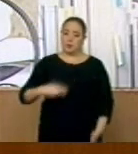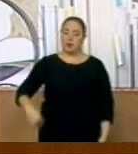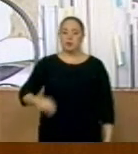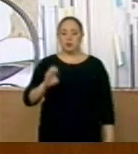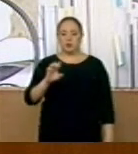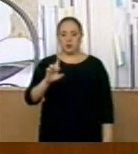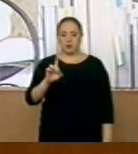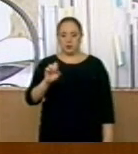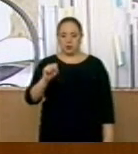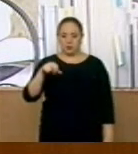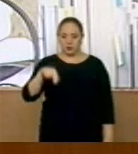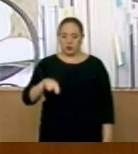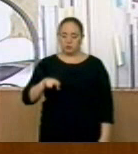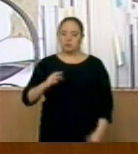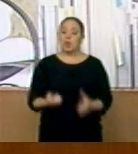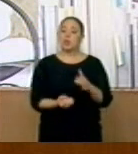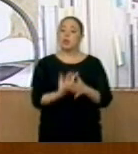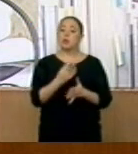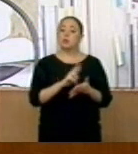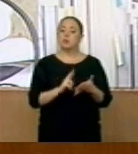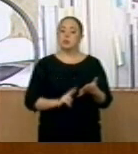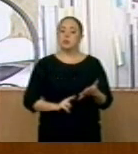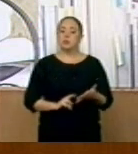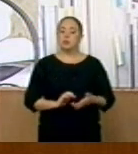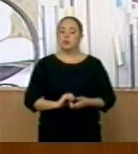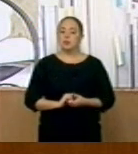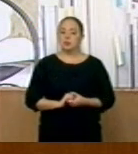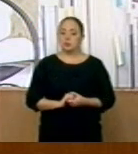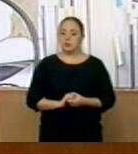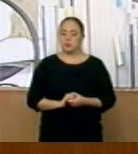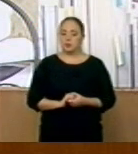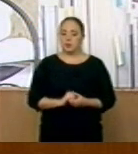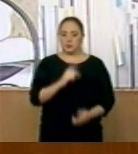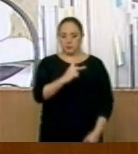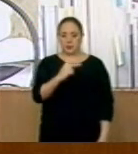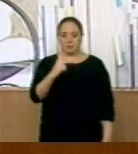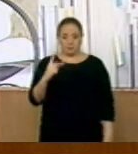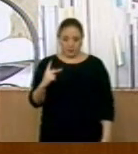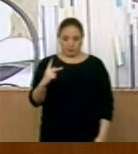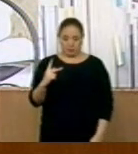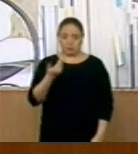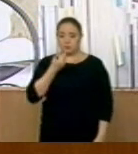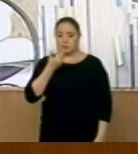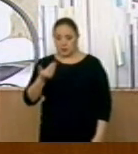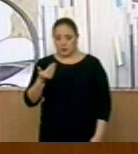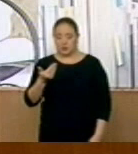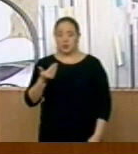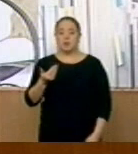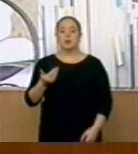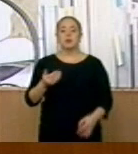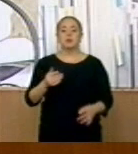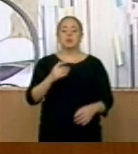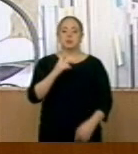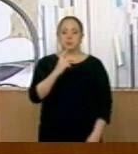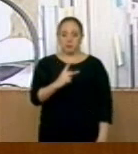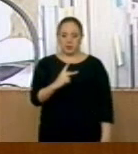Fachin, sendo autores o Partido Progressista, PP, o Partido